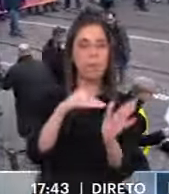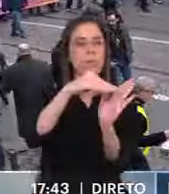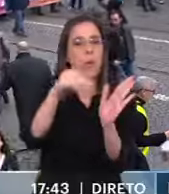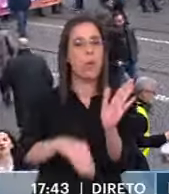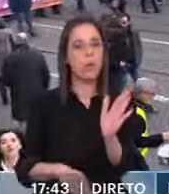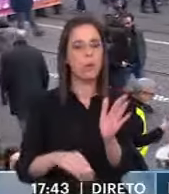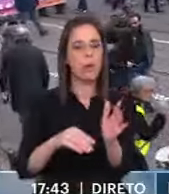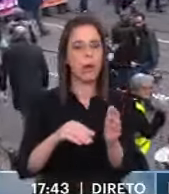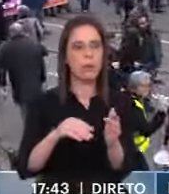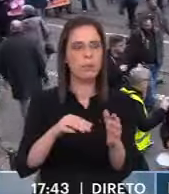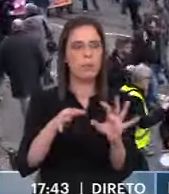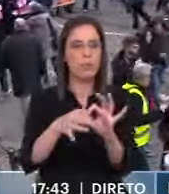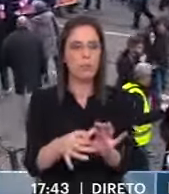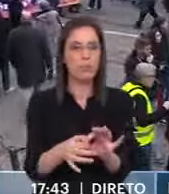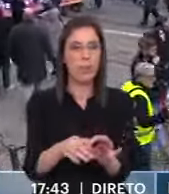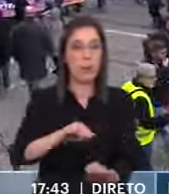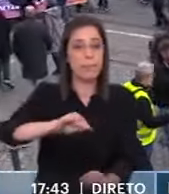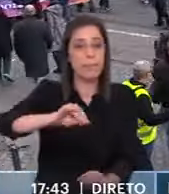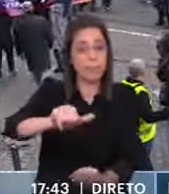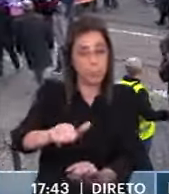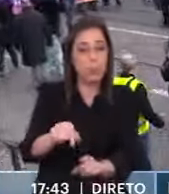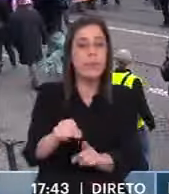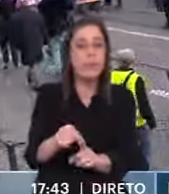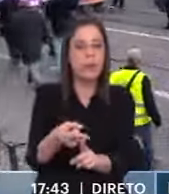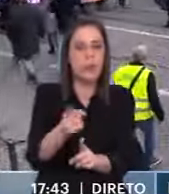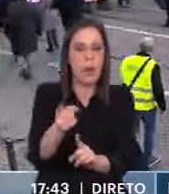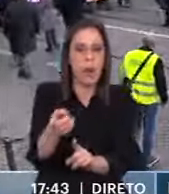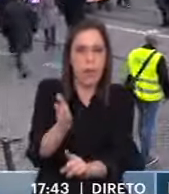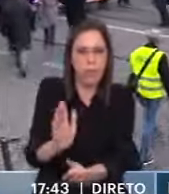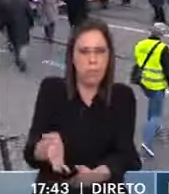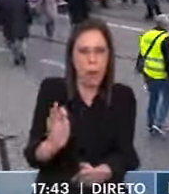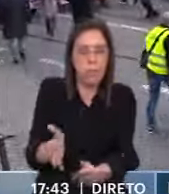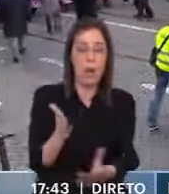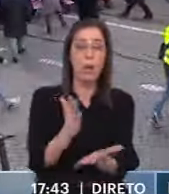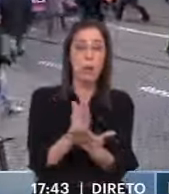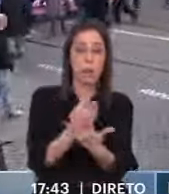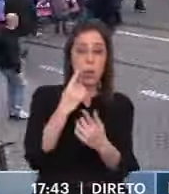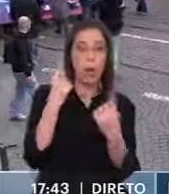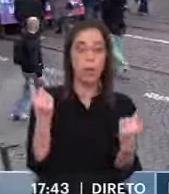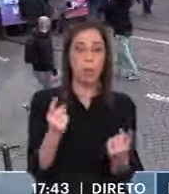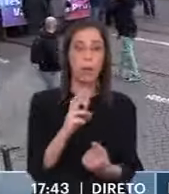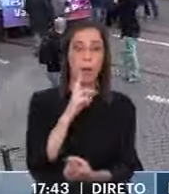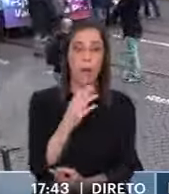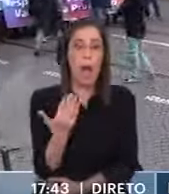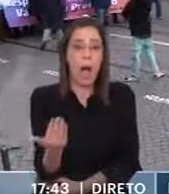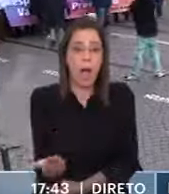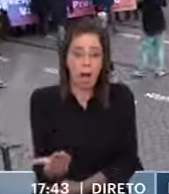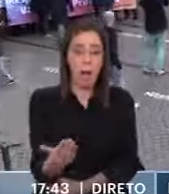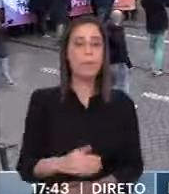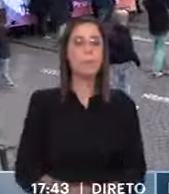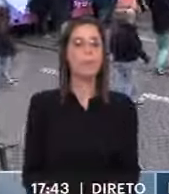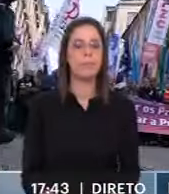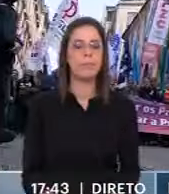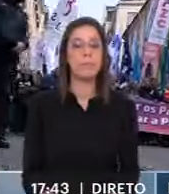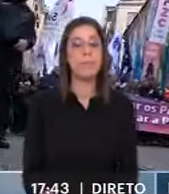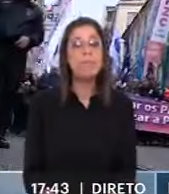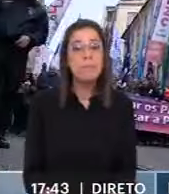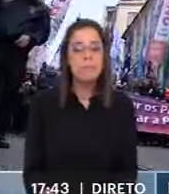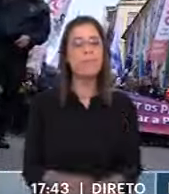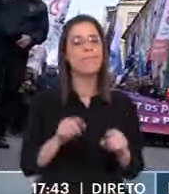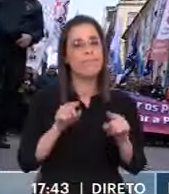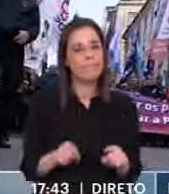de associação em locais onde eles não são necessários, porque a escola pública dá a resposta suficiente, e